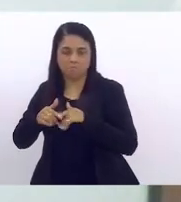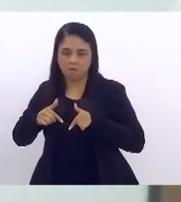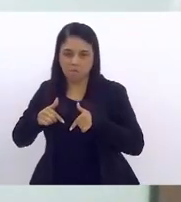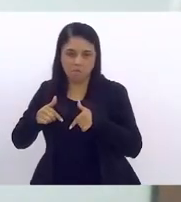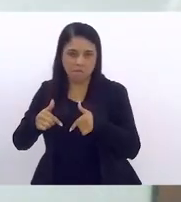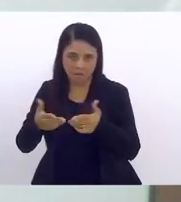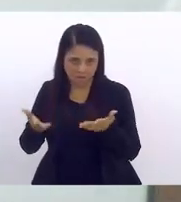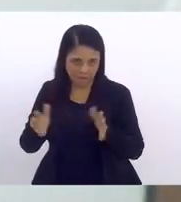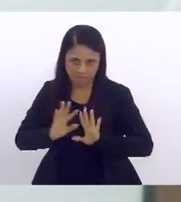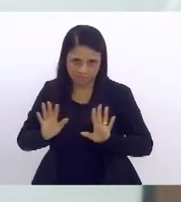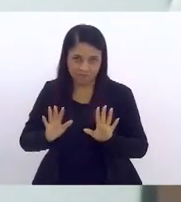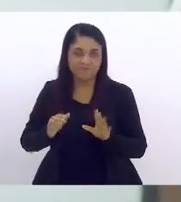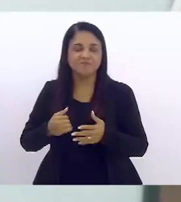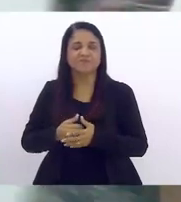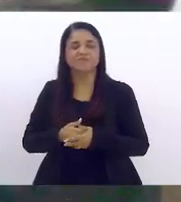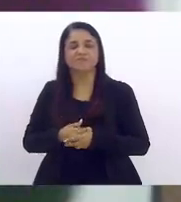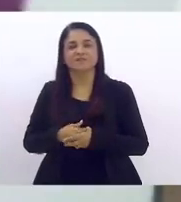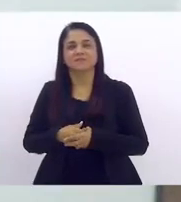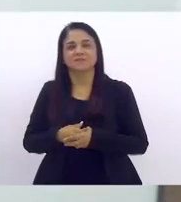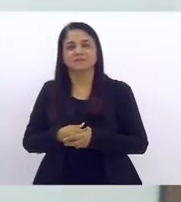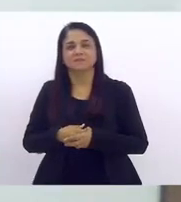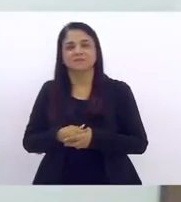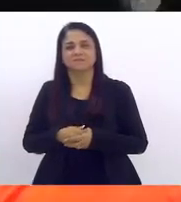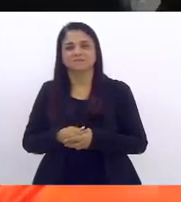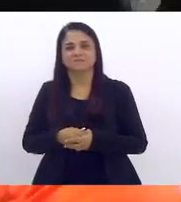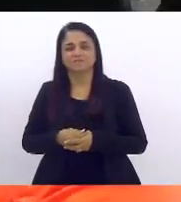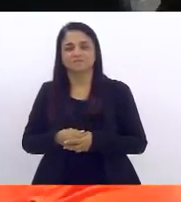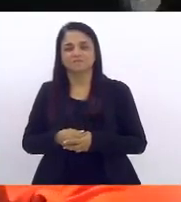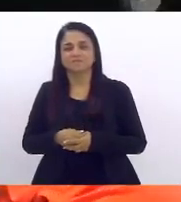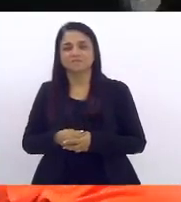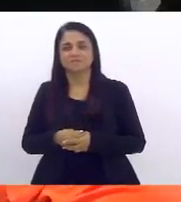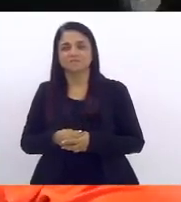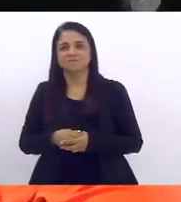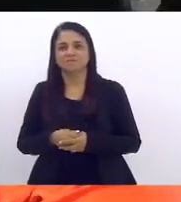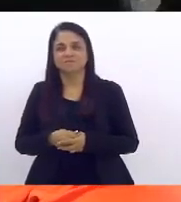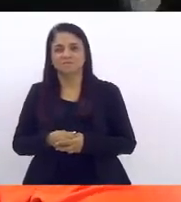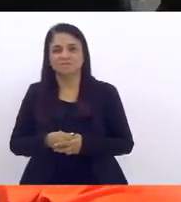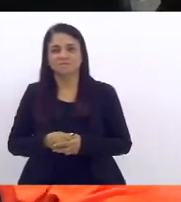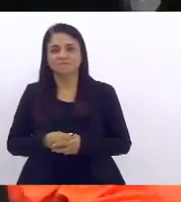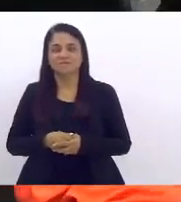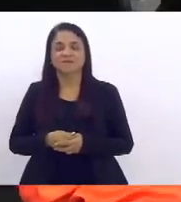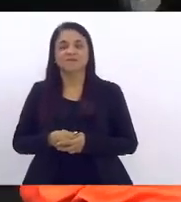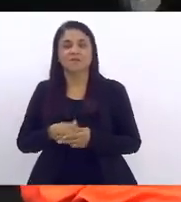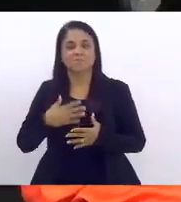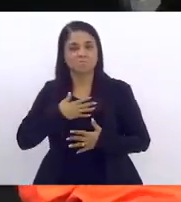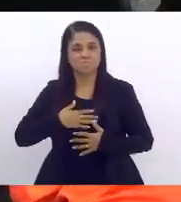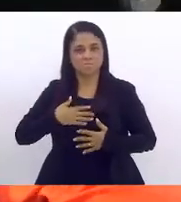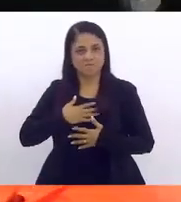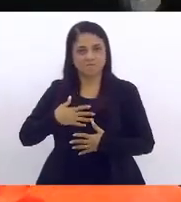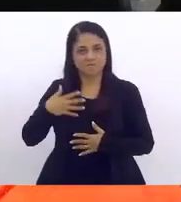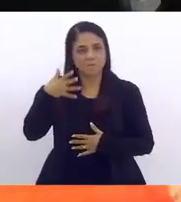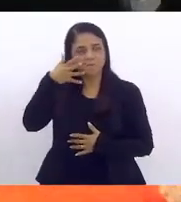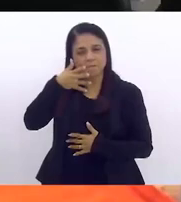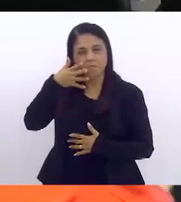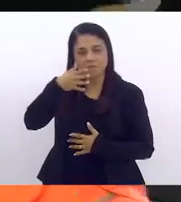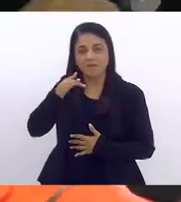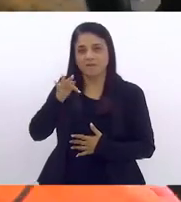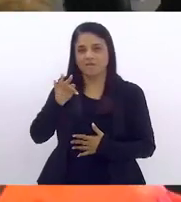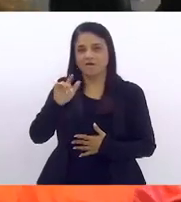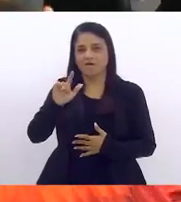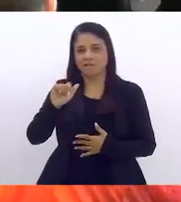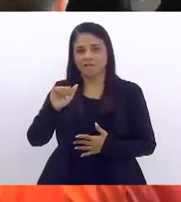suas funções em outras paragens. Então é com prazer que a gente ouve agora Flávia Nascimento, que é